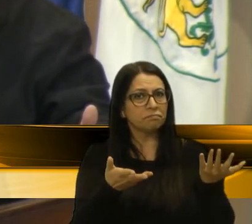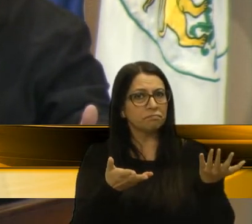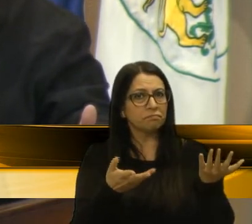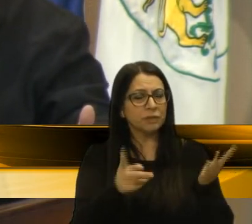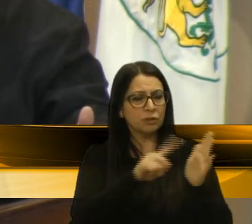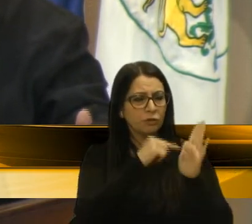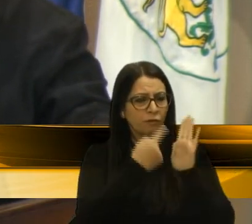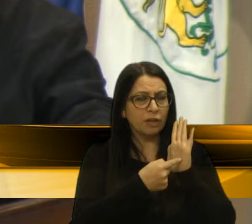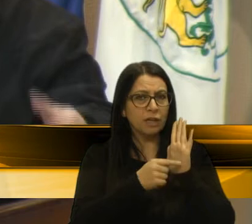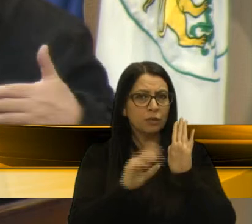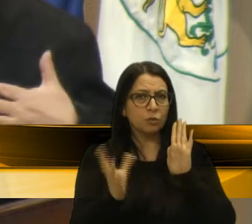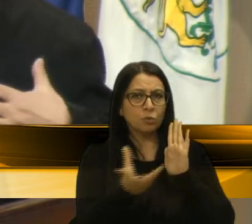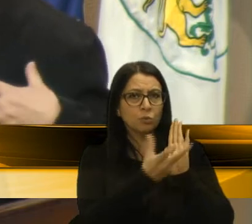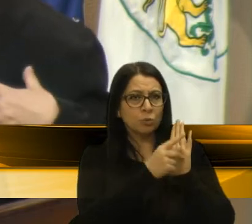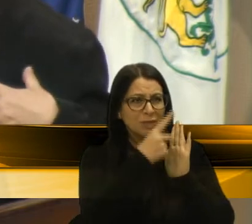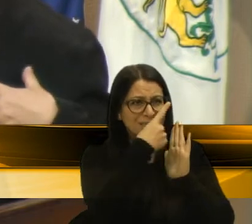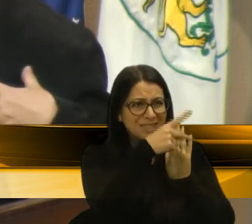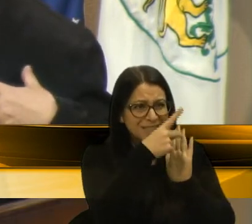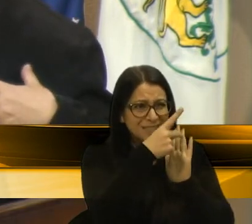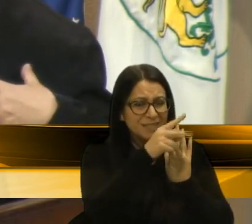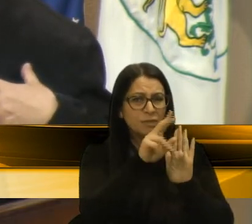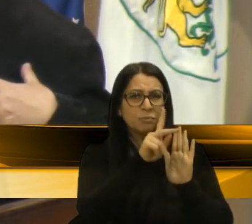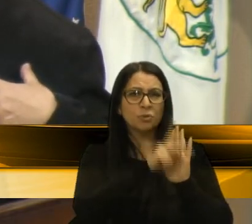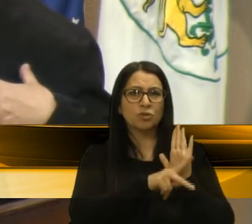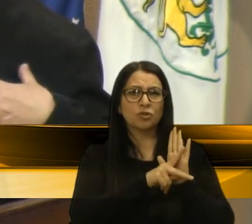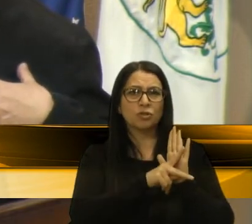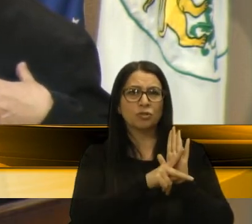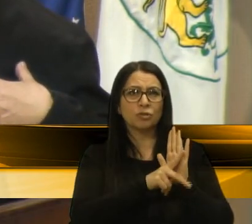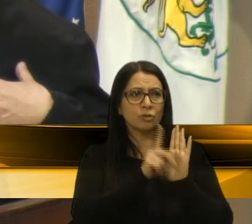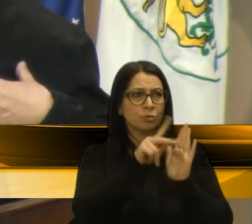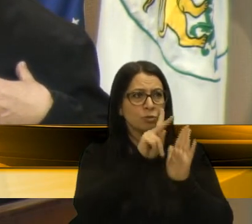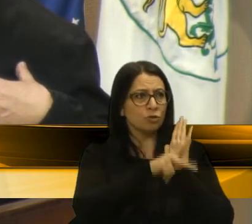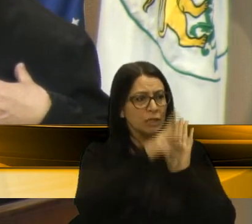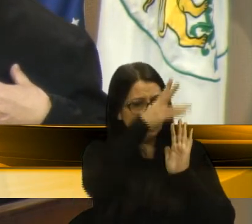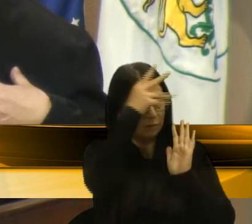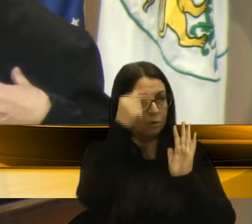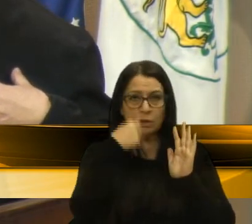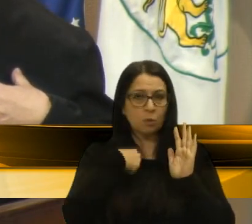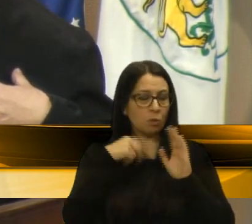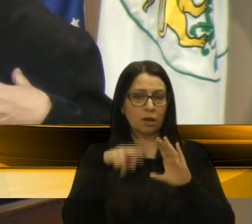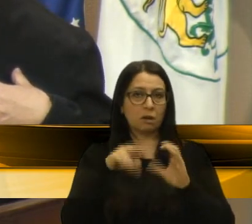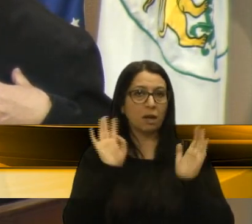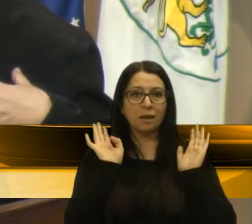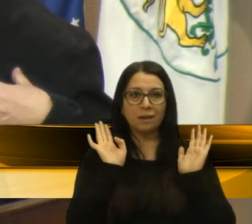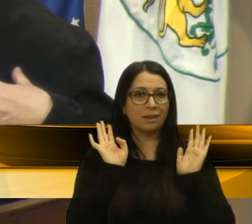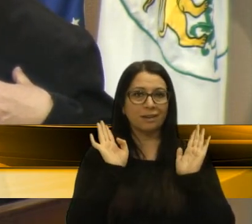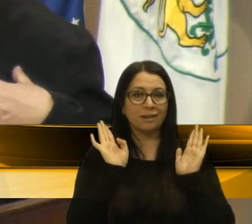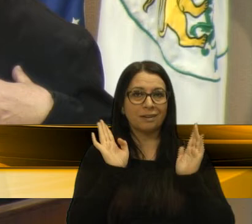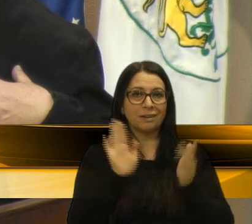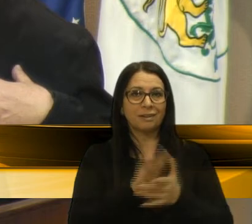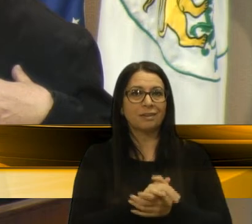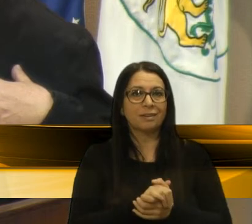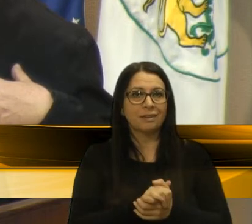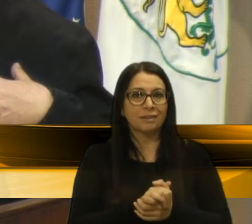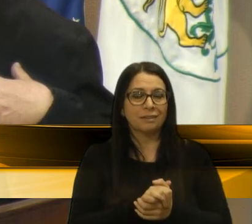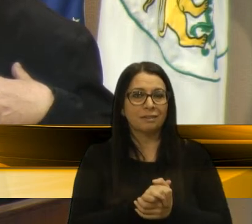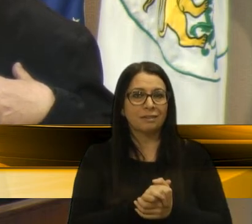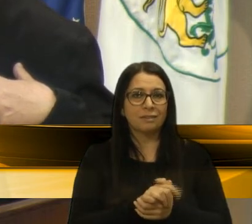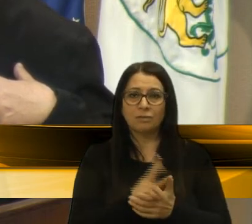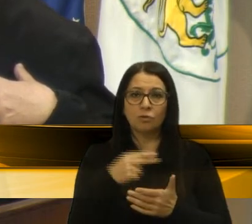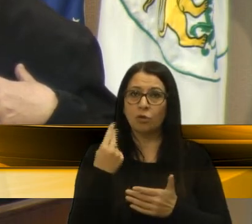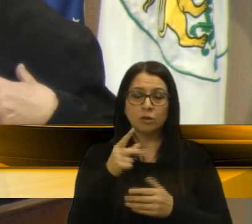Veto total ao seu projeto. O projeto é do Executivo, não é da Câmara. Nós